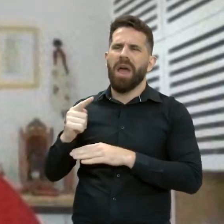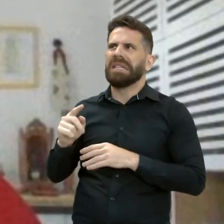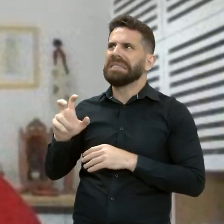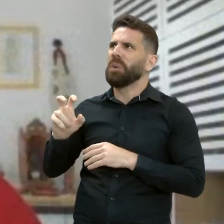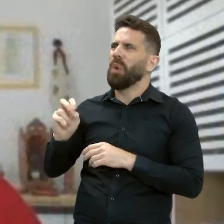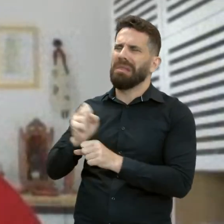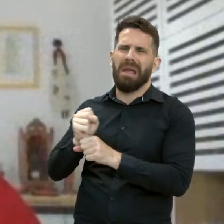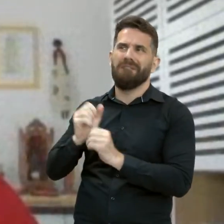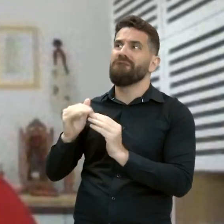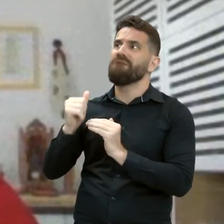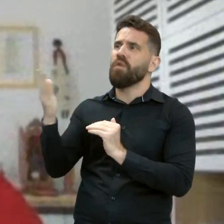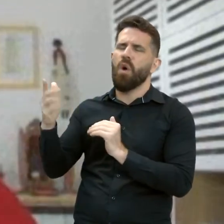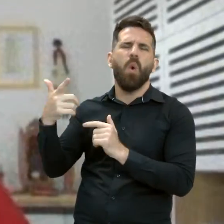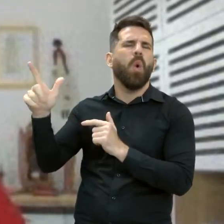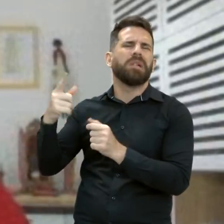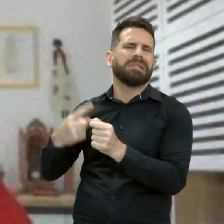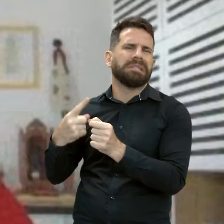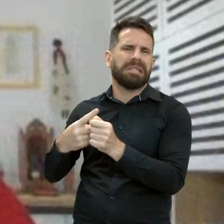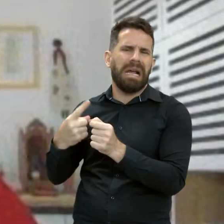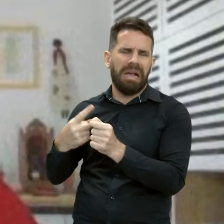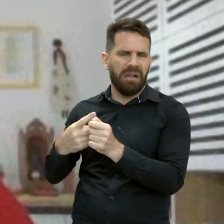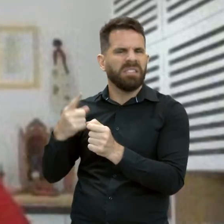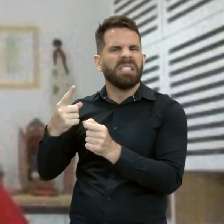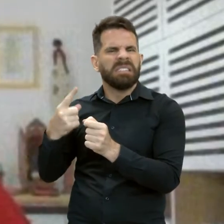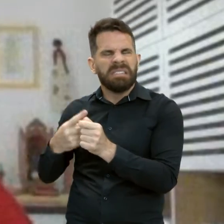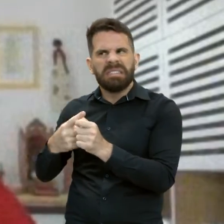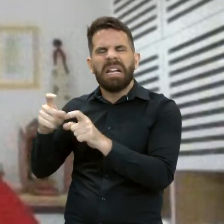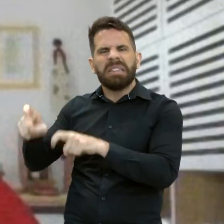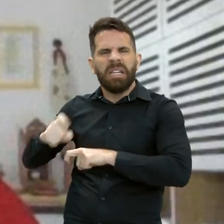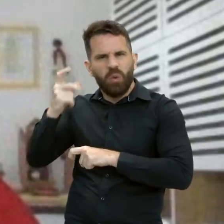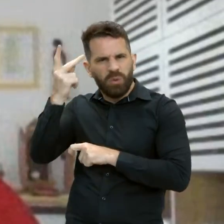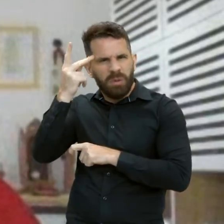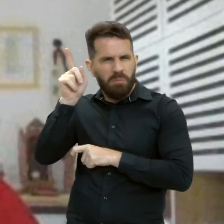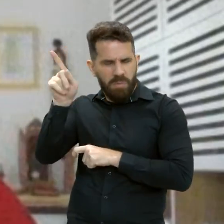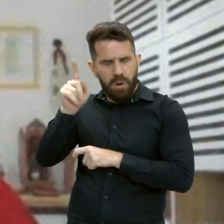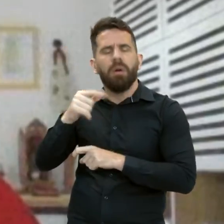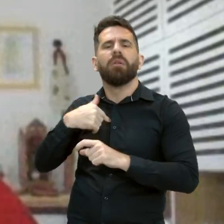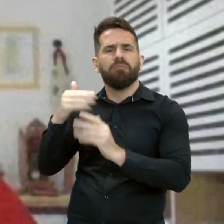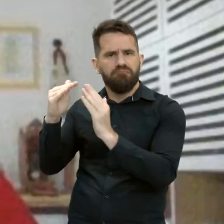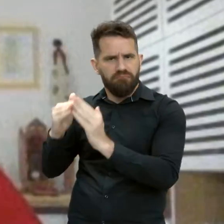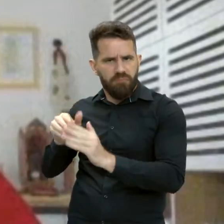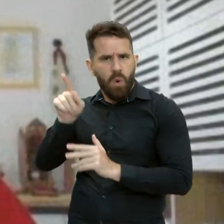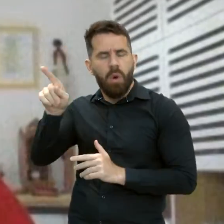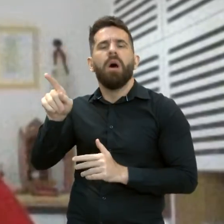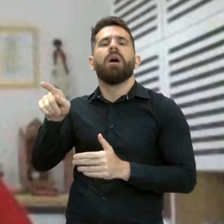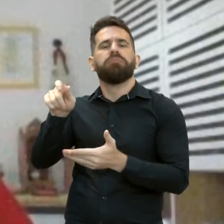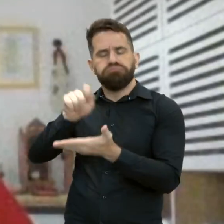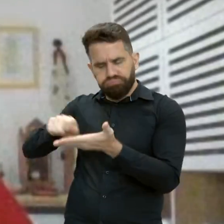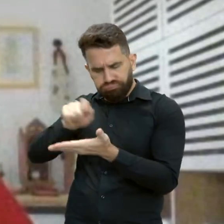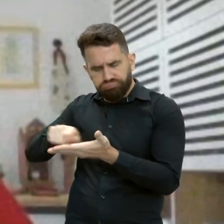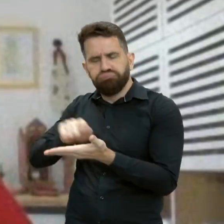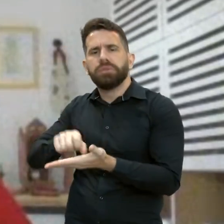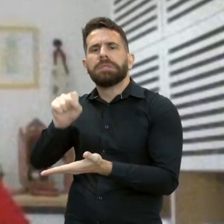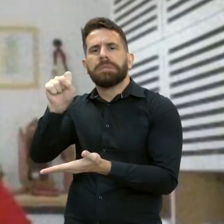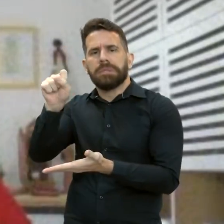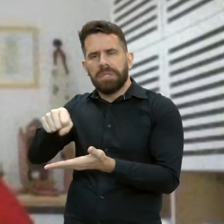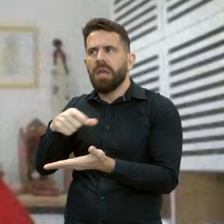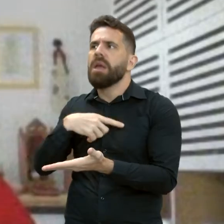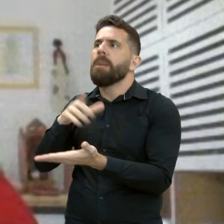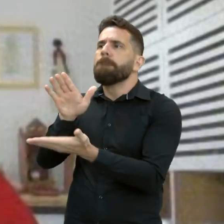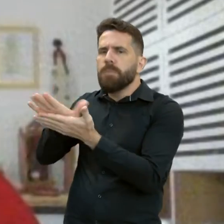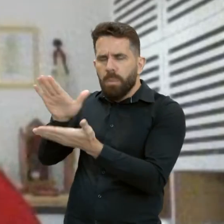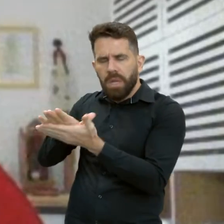ela, nas cidades onde ela morou, no interior de São Paulo, ela escrevia, ela publicava, tanto é que a gente tem até